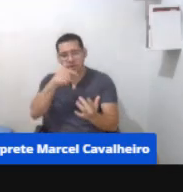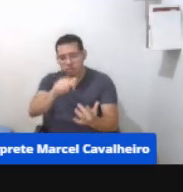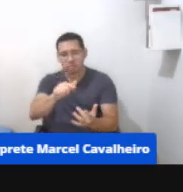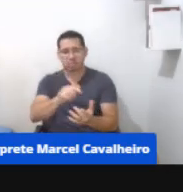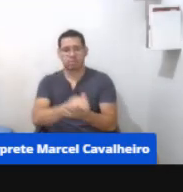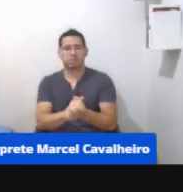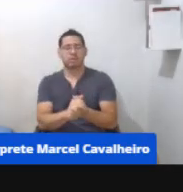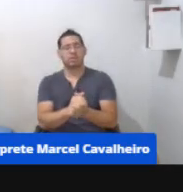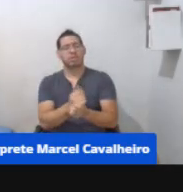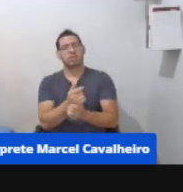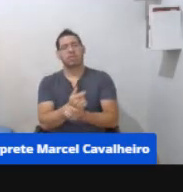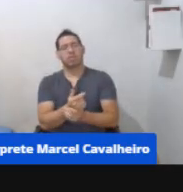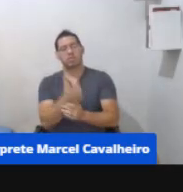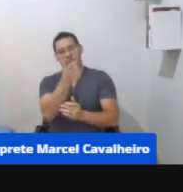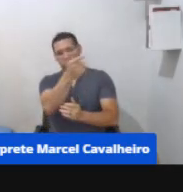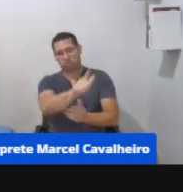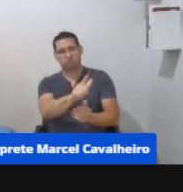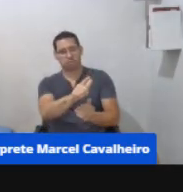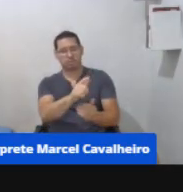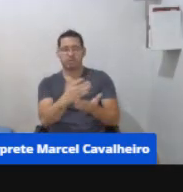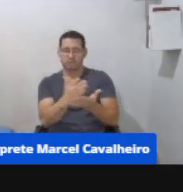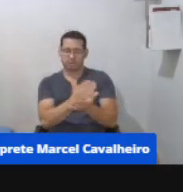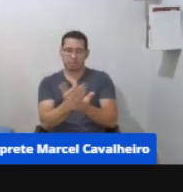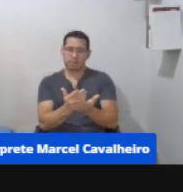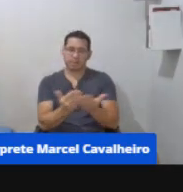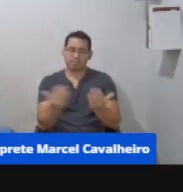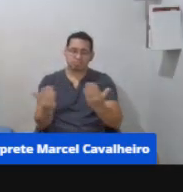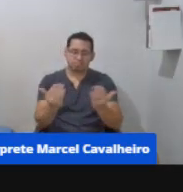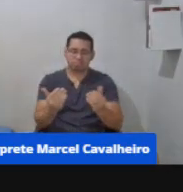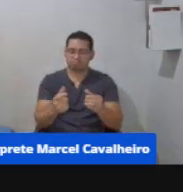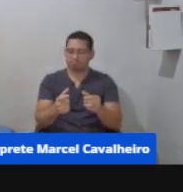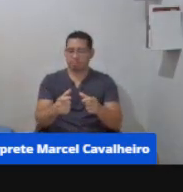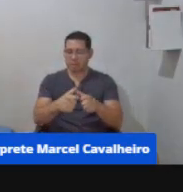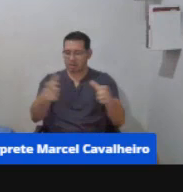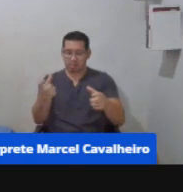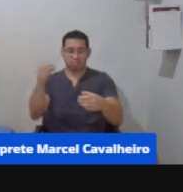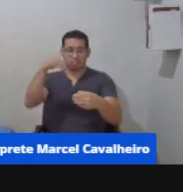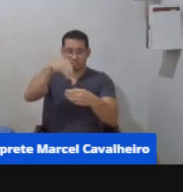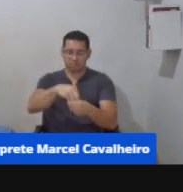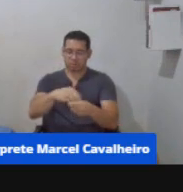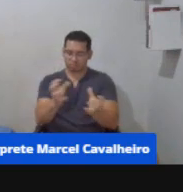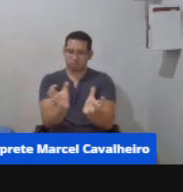vinculadas na lógica de abrangência do próprio campo de atuação.